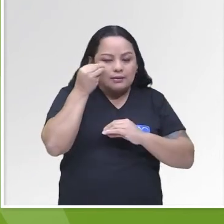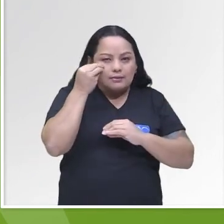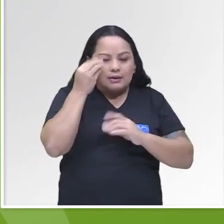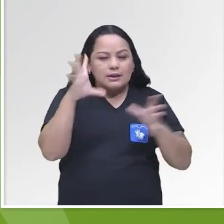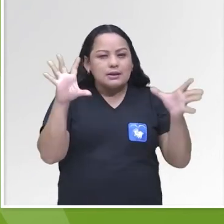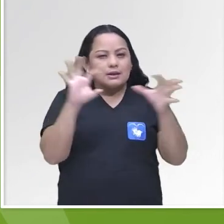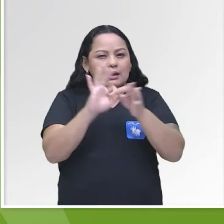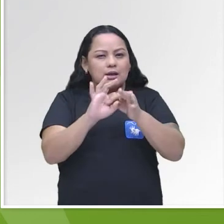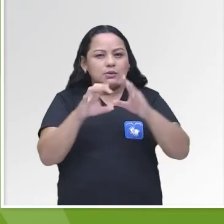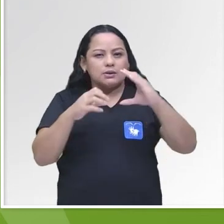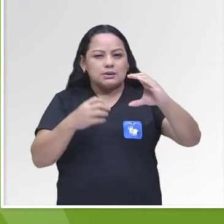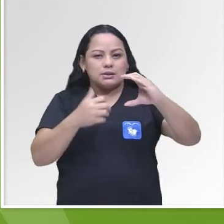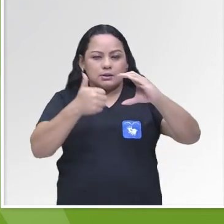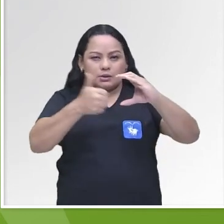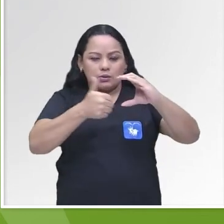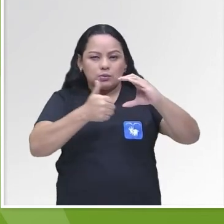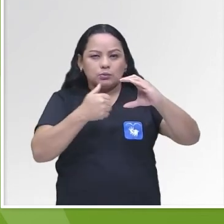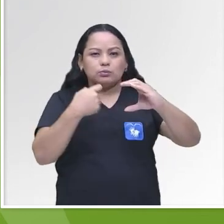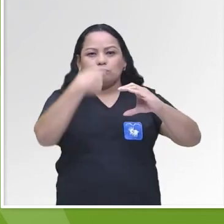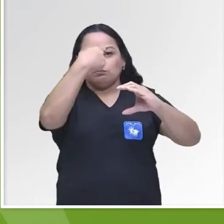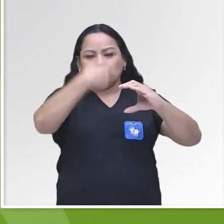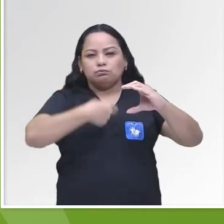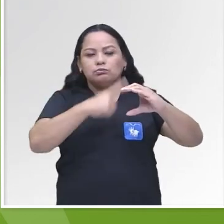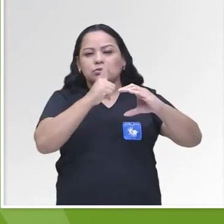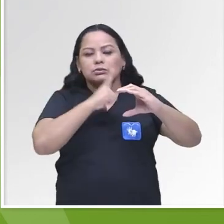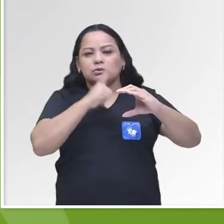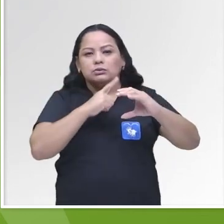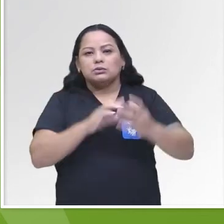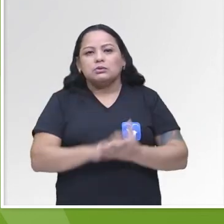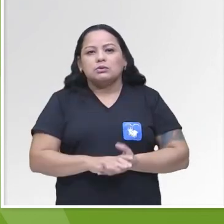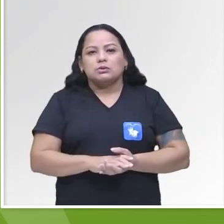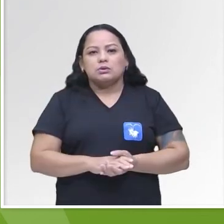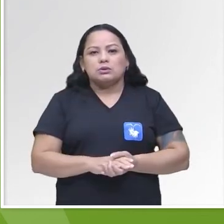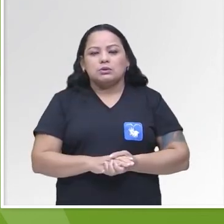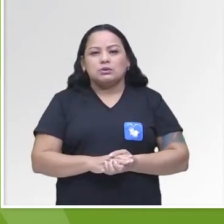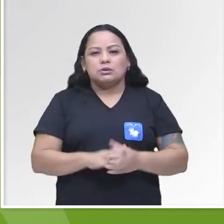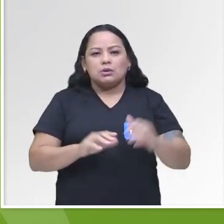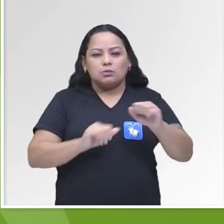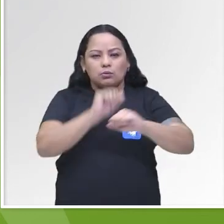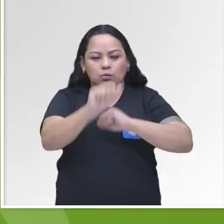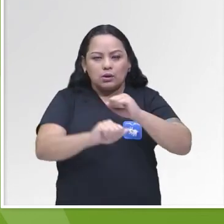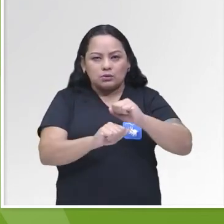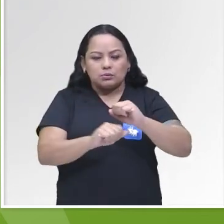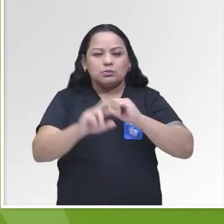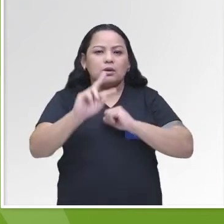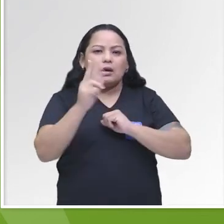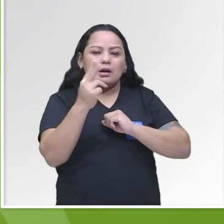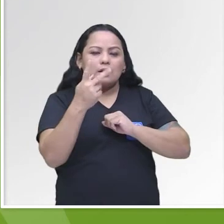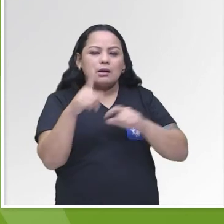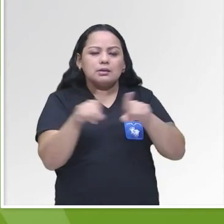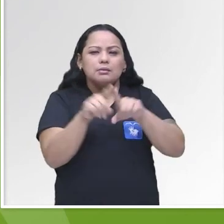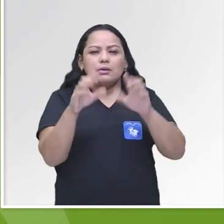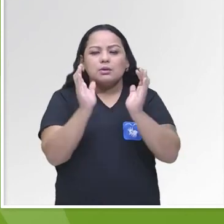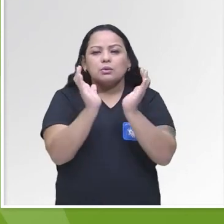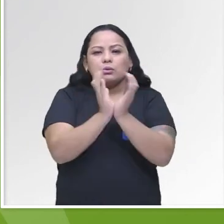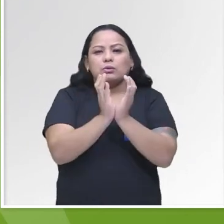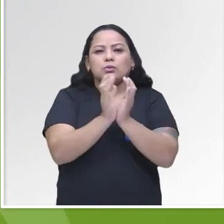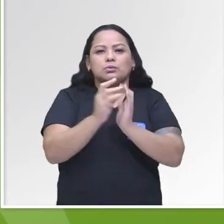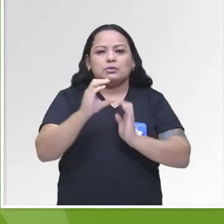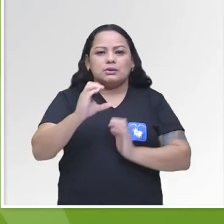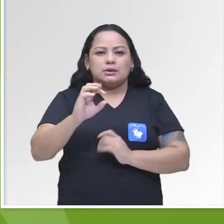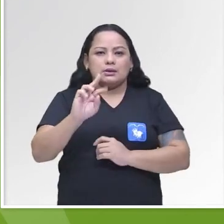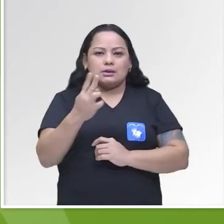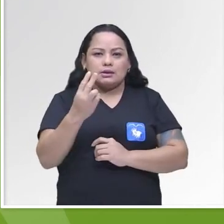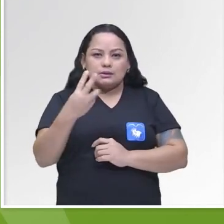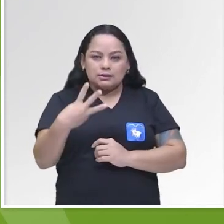a ele, eu tenho o átomo de hidrogênio e eu tenho o grupo